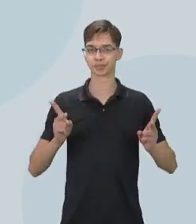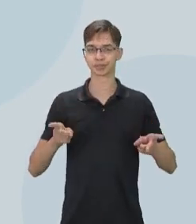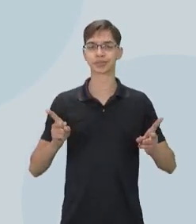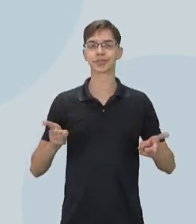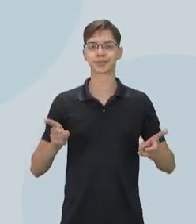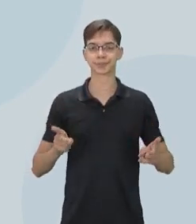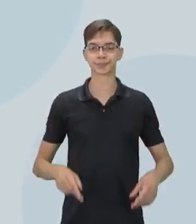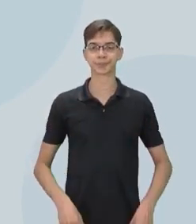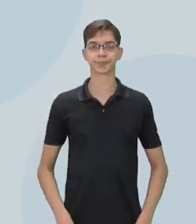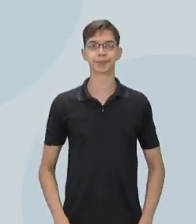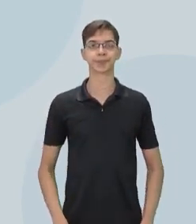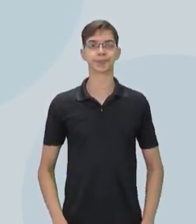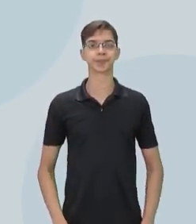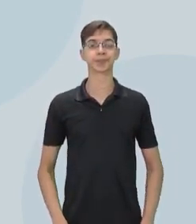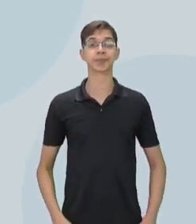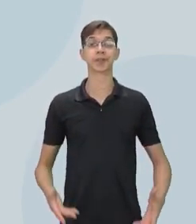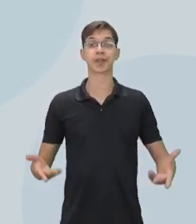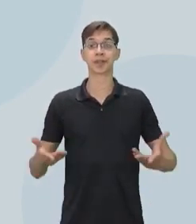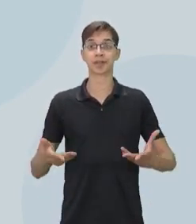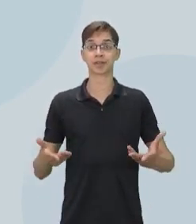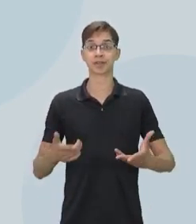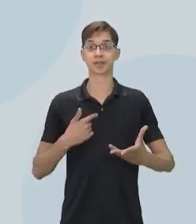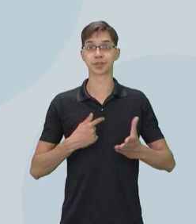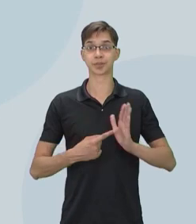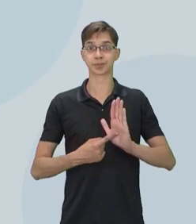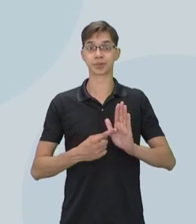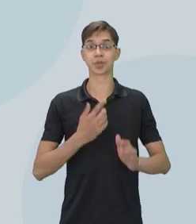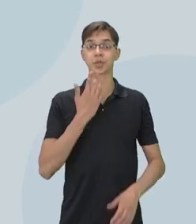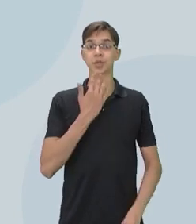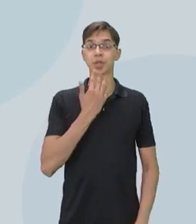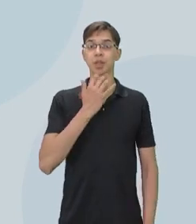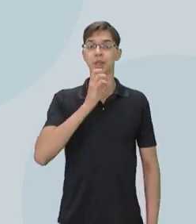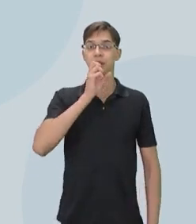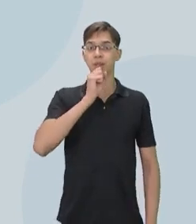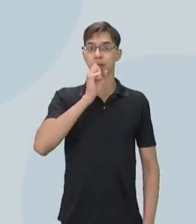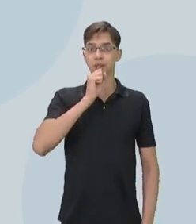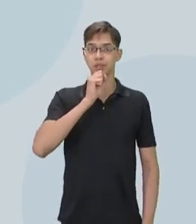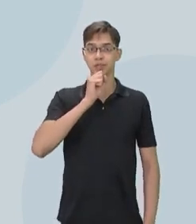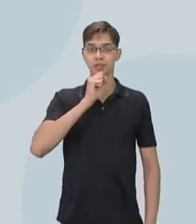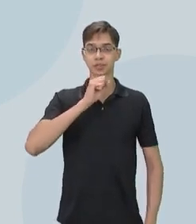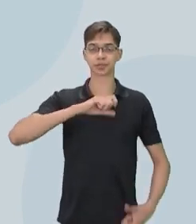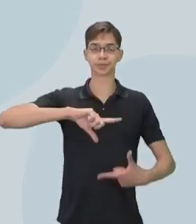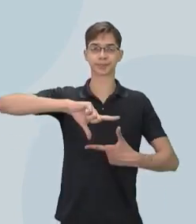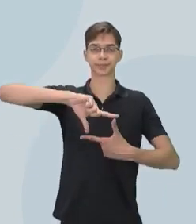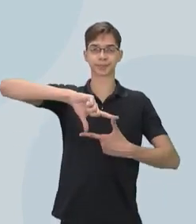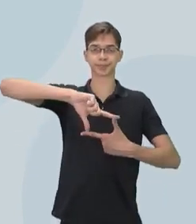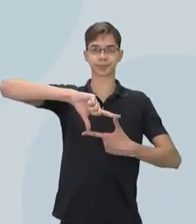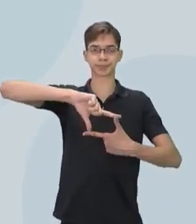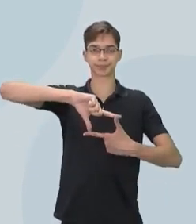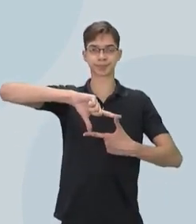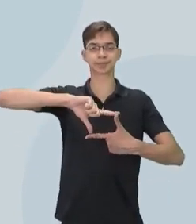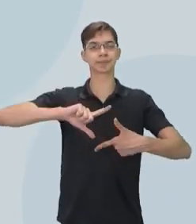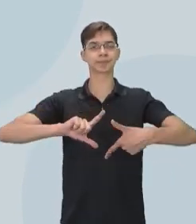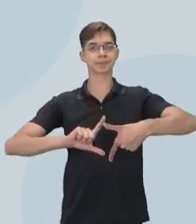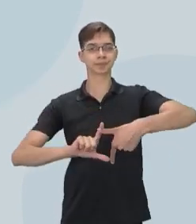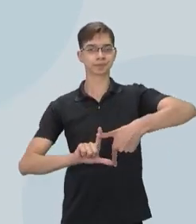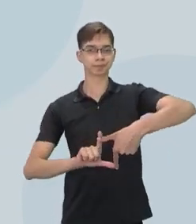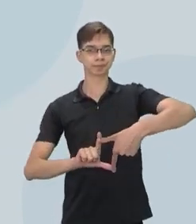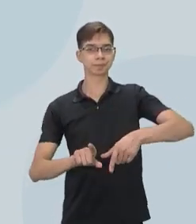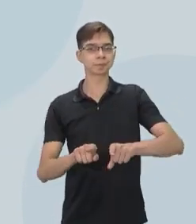Agora eu vou pegar o que está em laranja, na vertical e na horizontal. Este aqui, ó, com